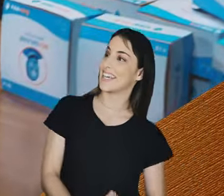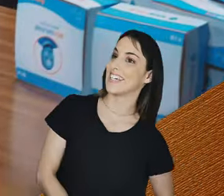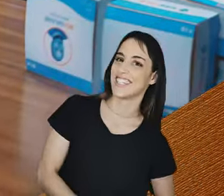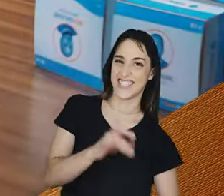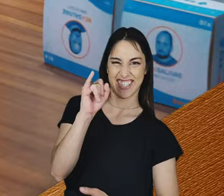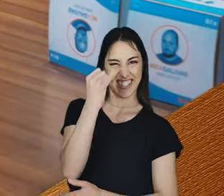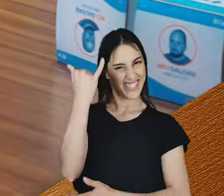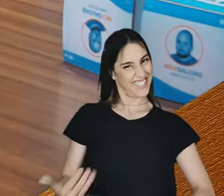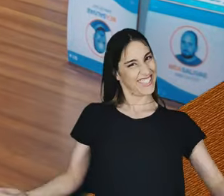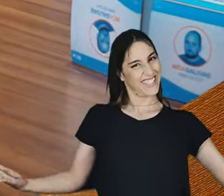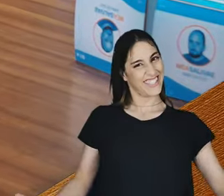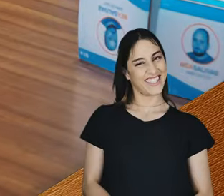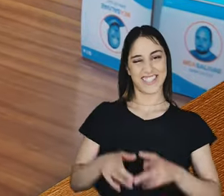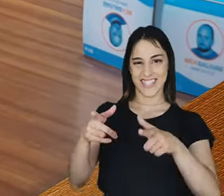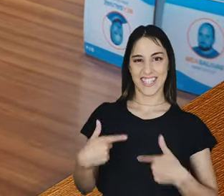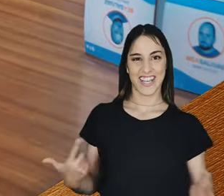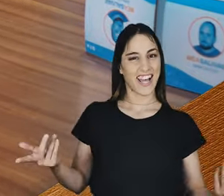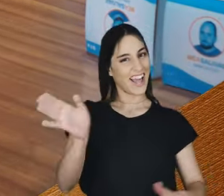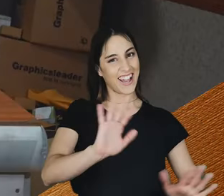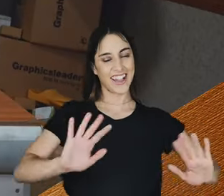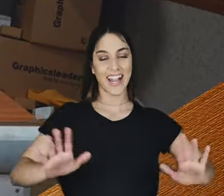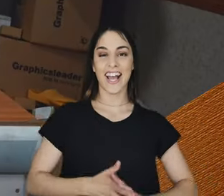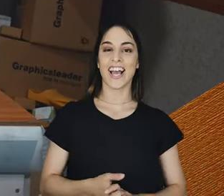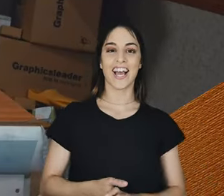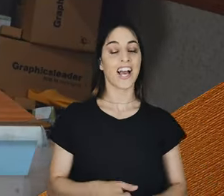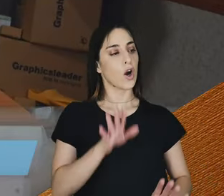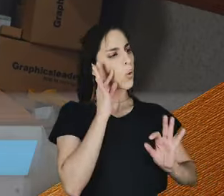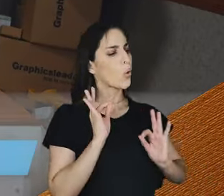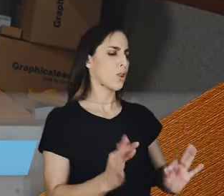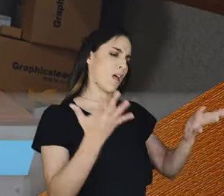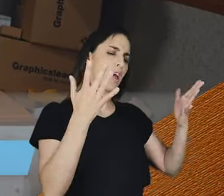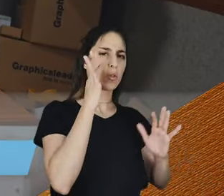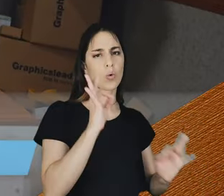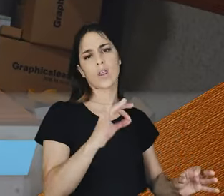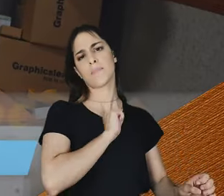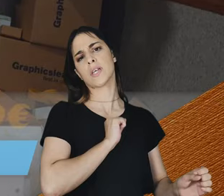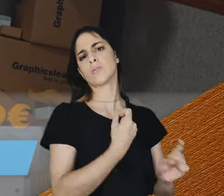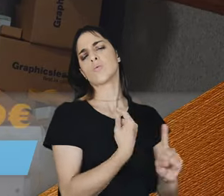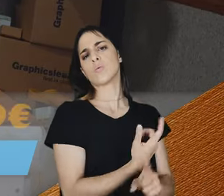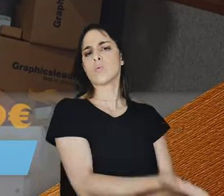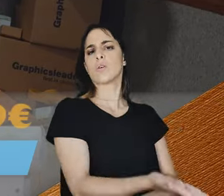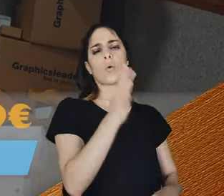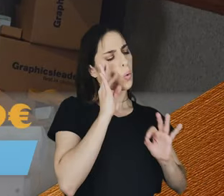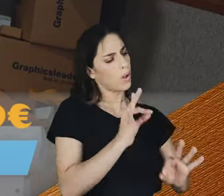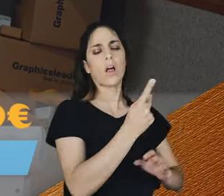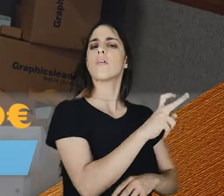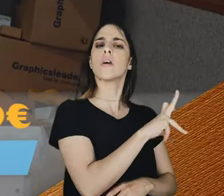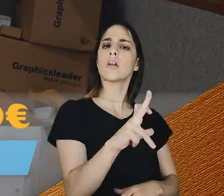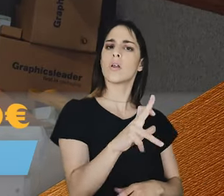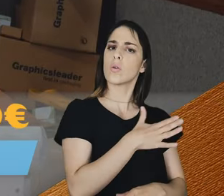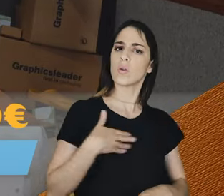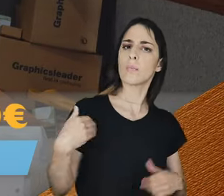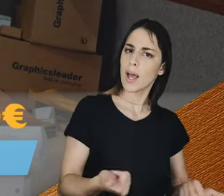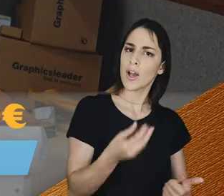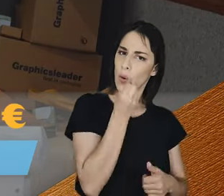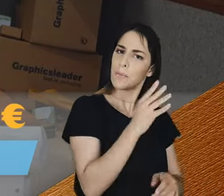Rui! Olá, Vitor, tudo bem? Tenha cuidado, Vitor, com o meu stock. Tenha cuidado, Vitor, está tudo bem? Ainda não comeu a